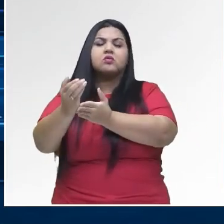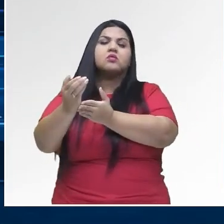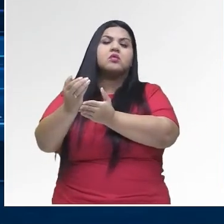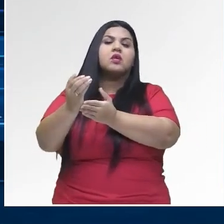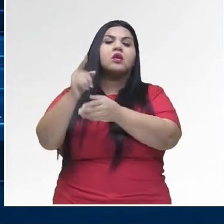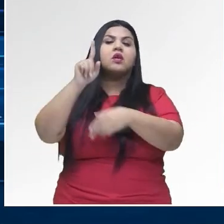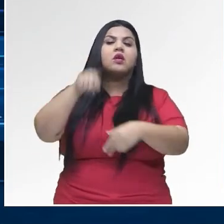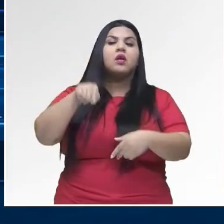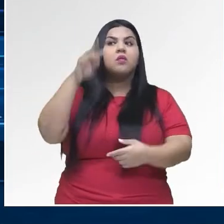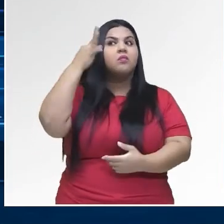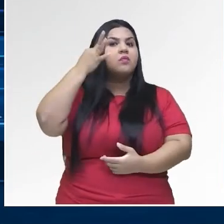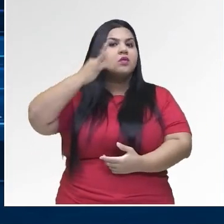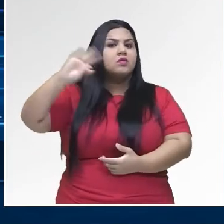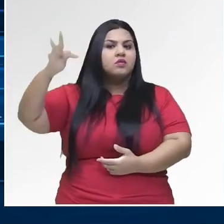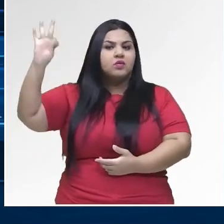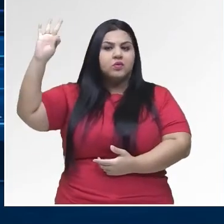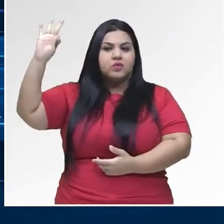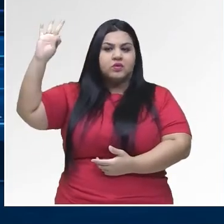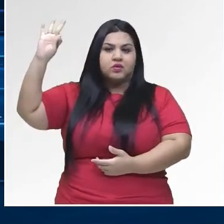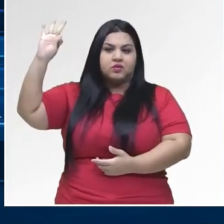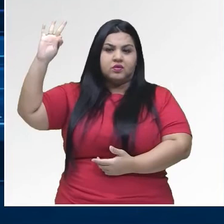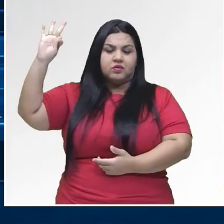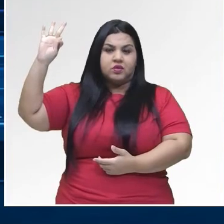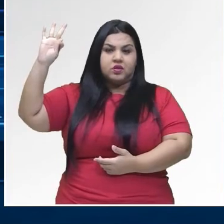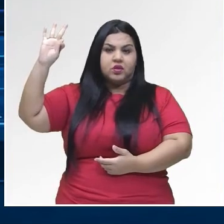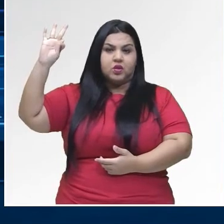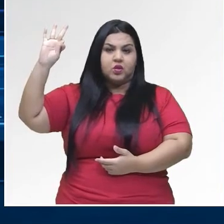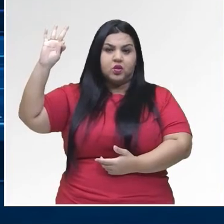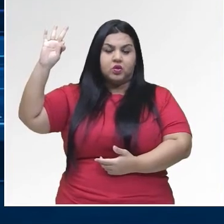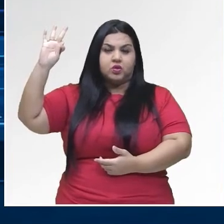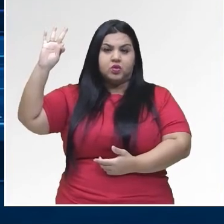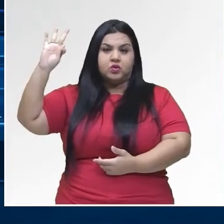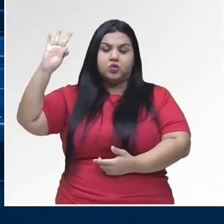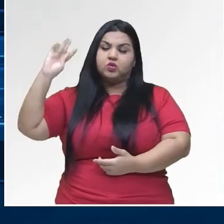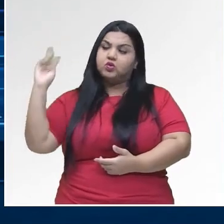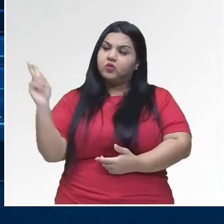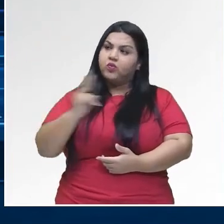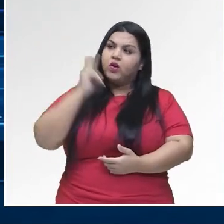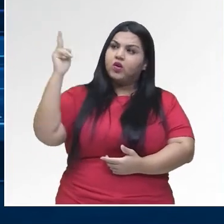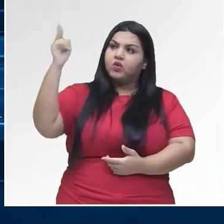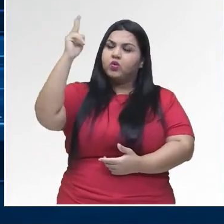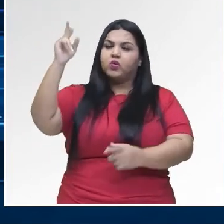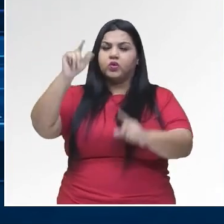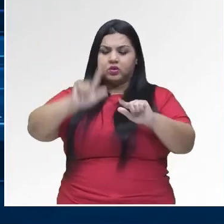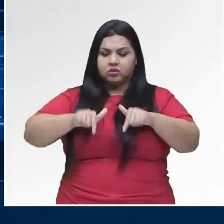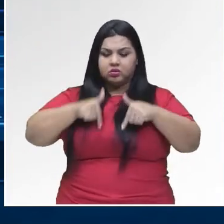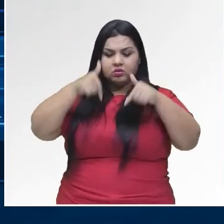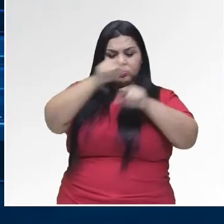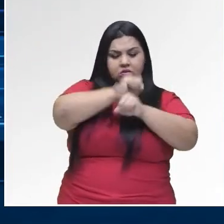uma teoria sobre os valores das ações sociais,